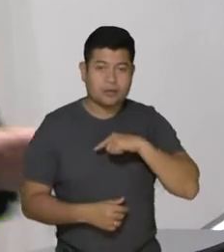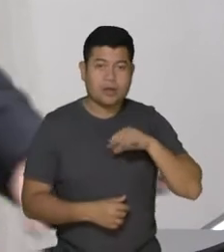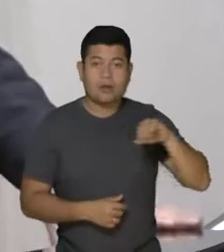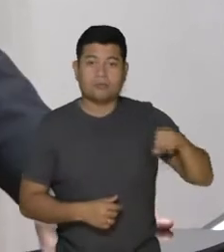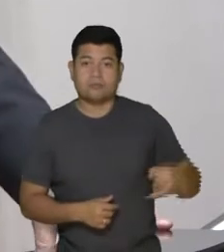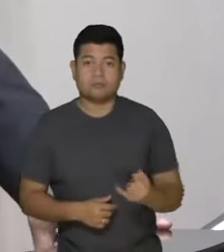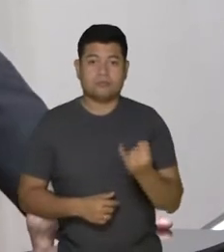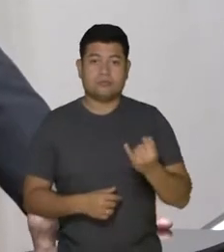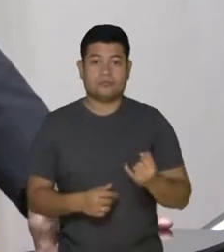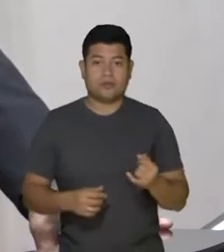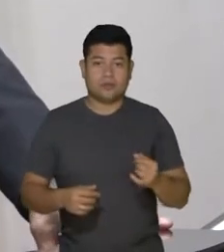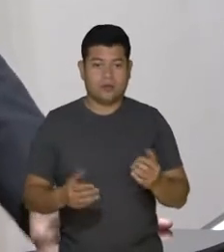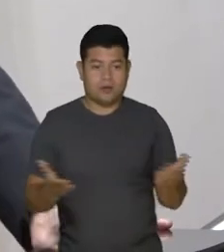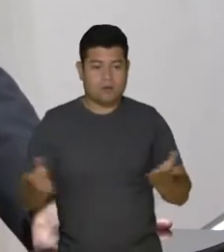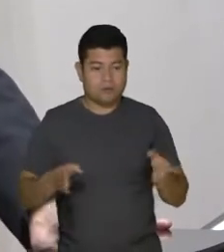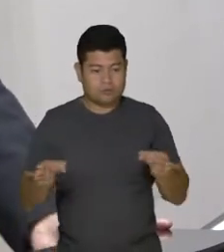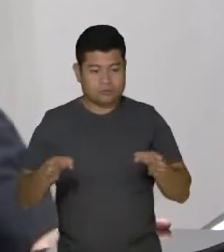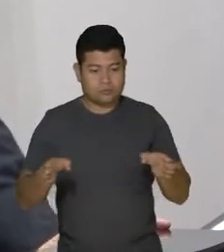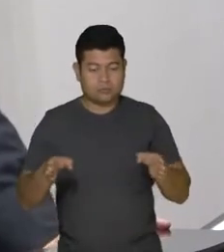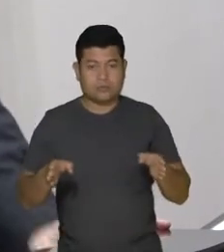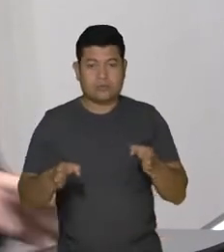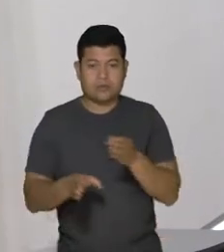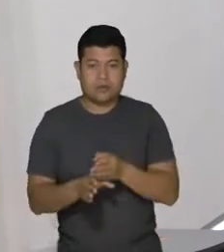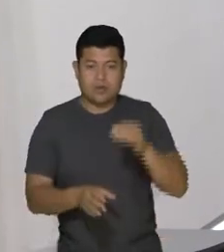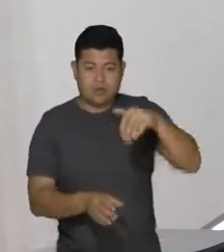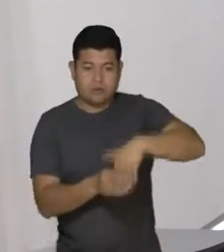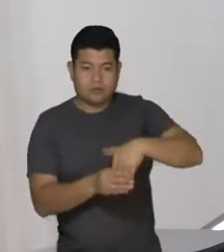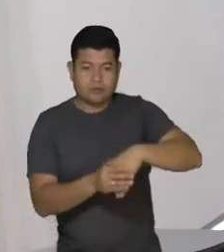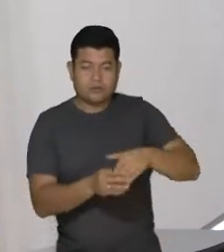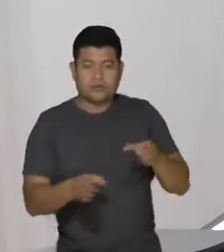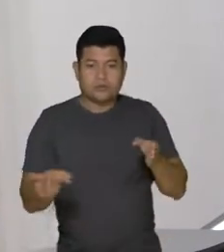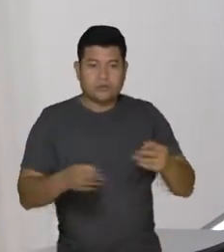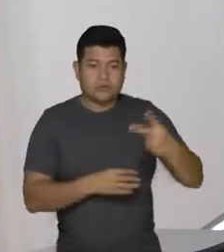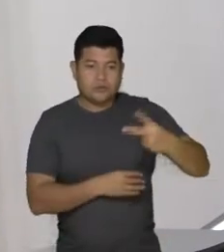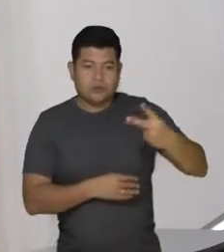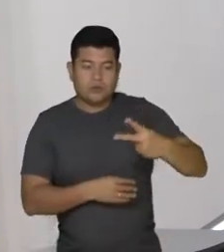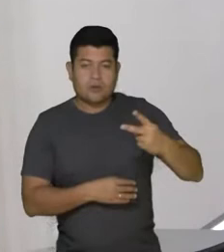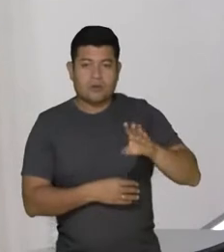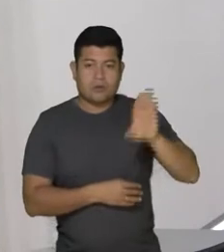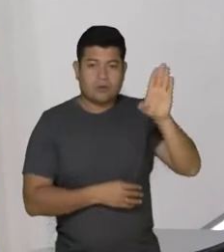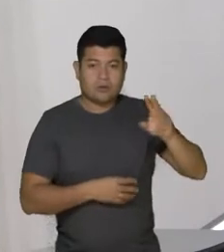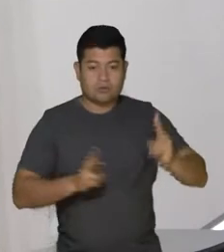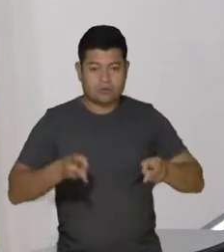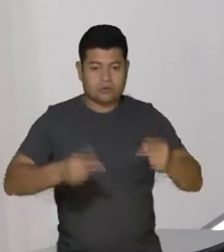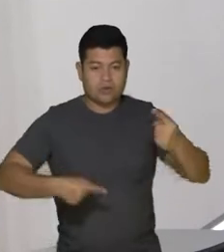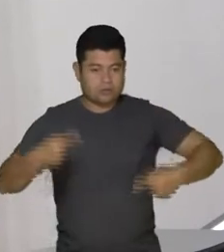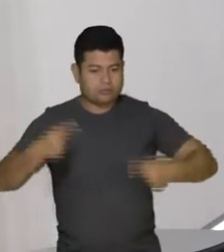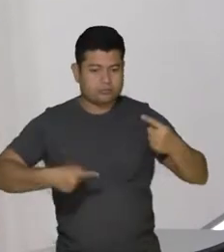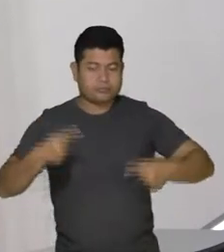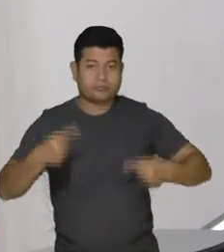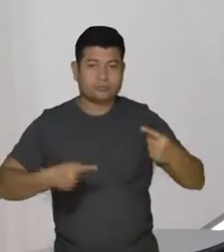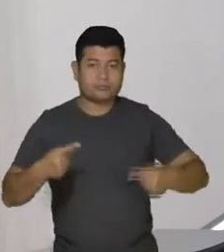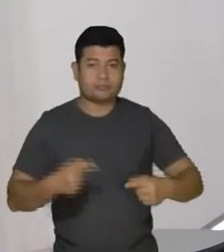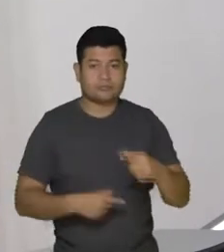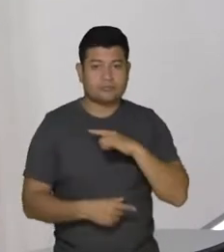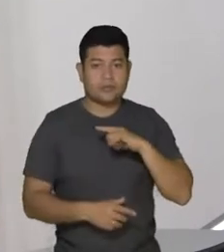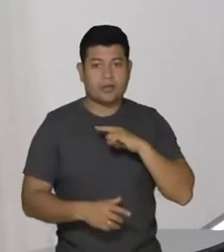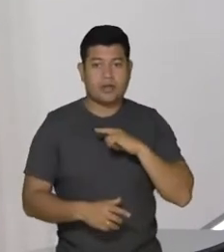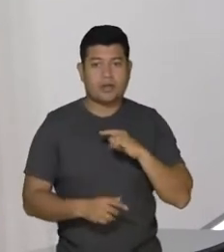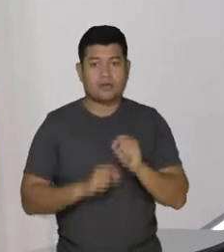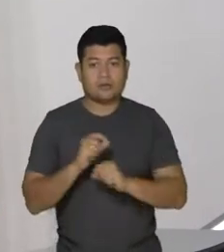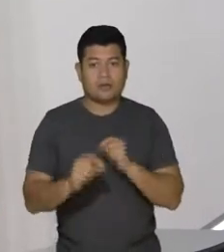de um segundo turno de continuar debatendo e de fato termos na mesa as propostas